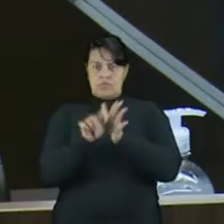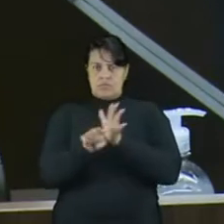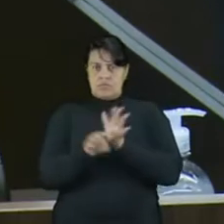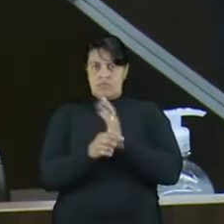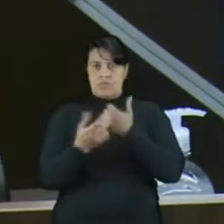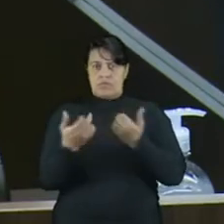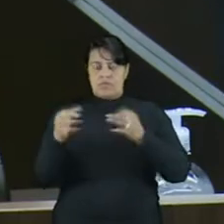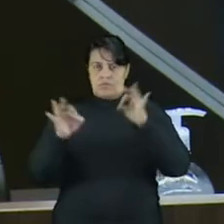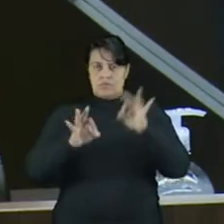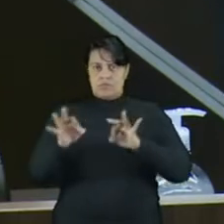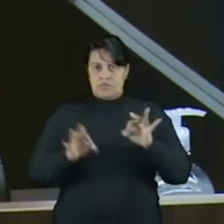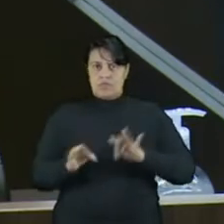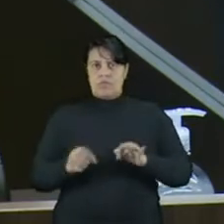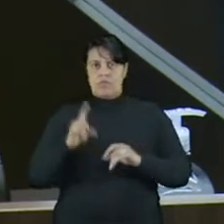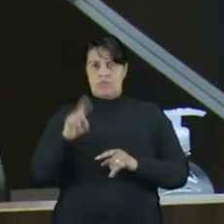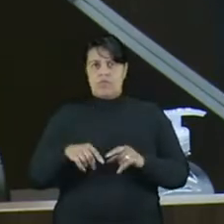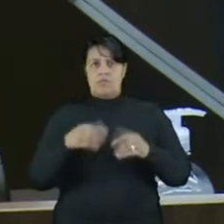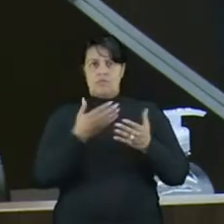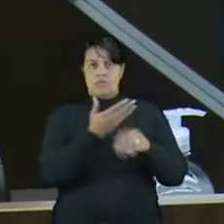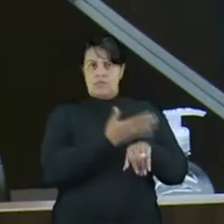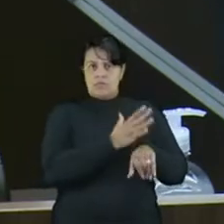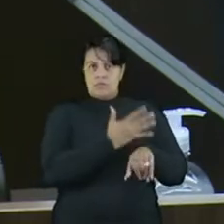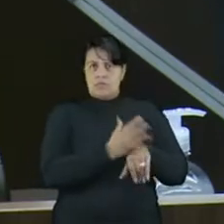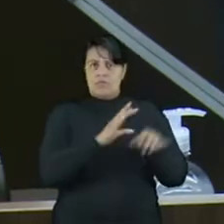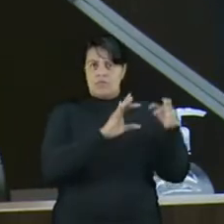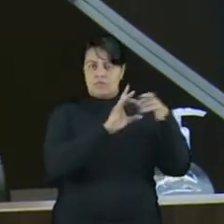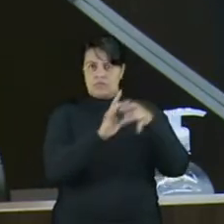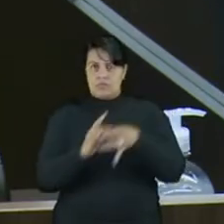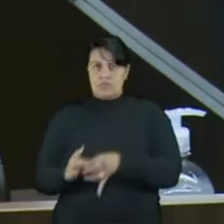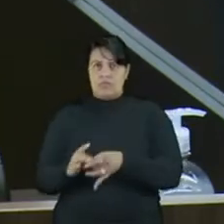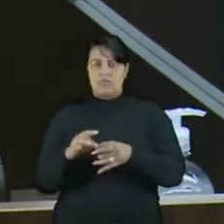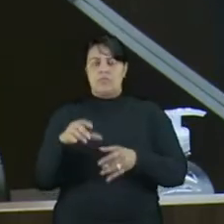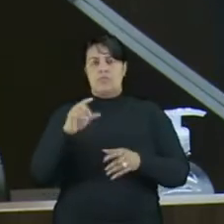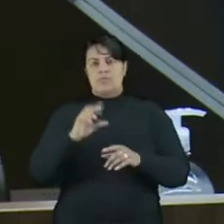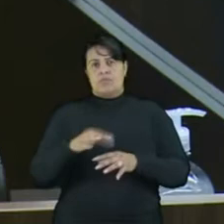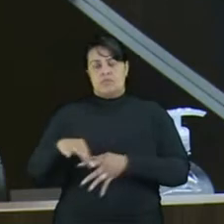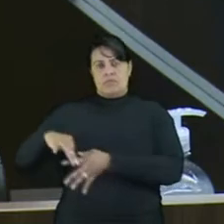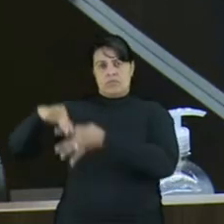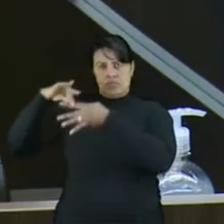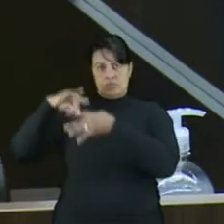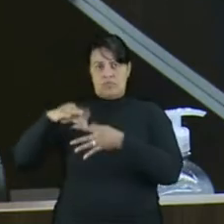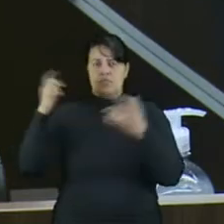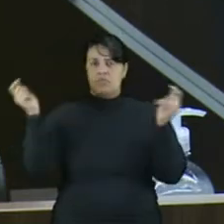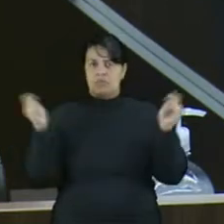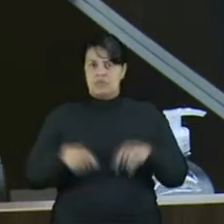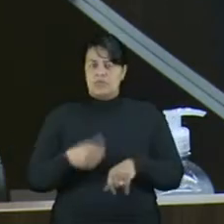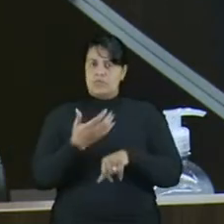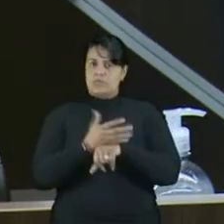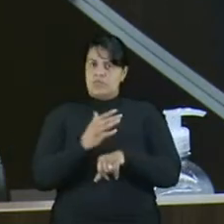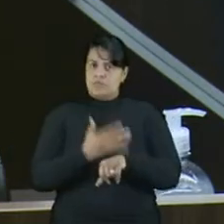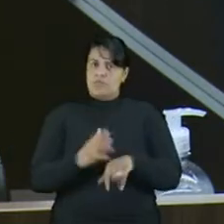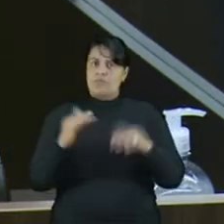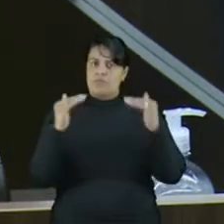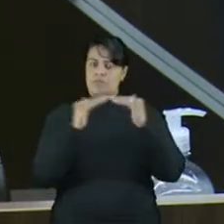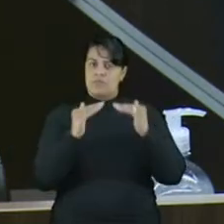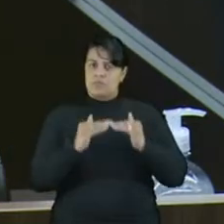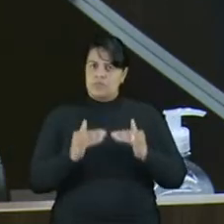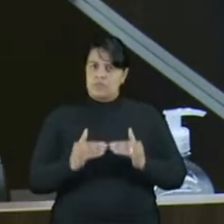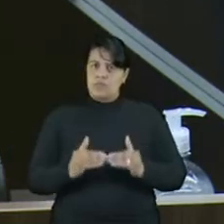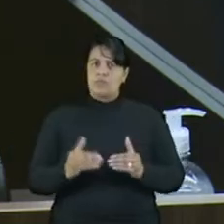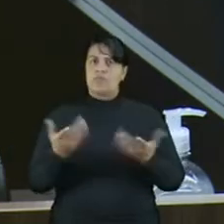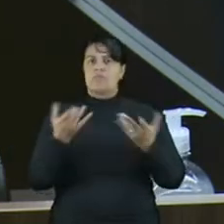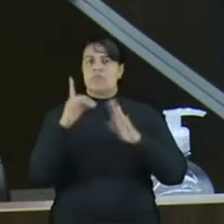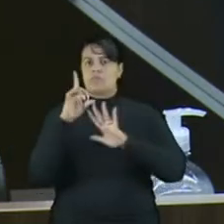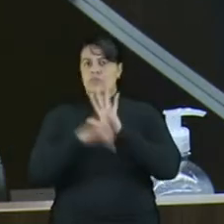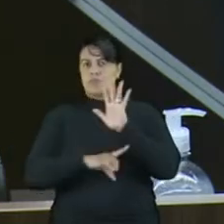dimensões: preparação, contexto organizacional, liderança, capacitação, conformidade do tratamento,